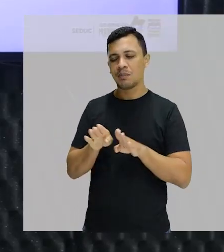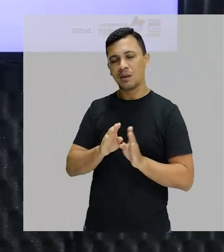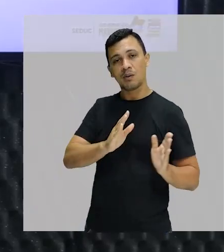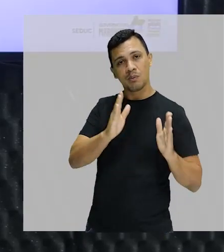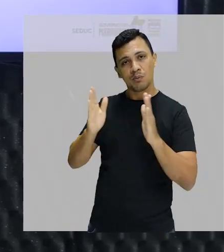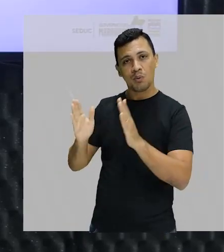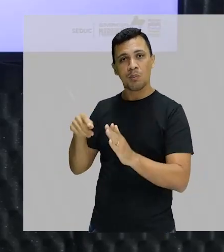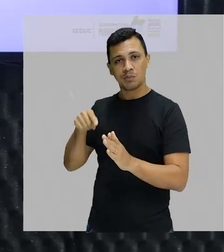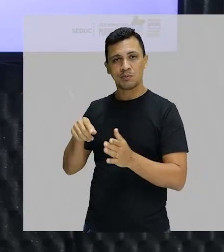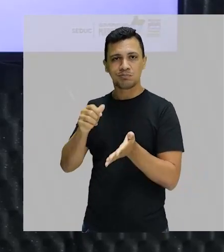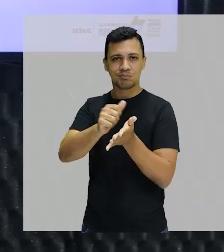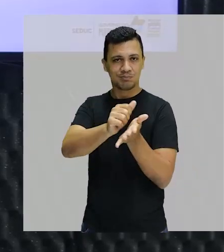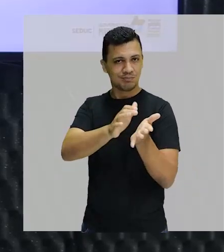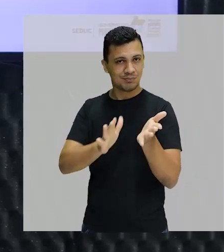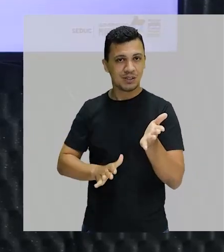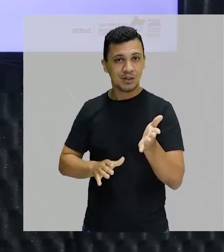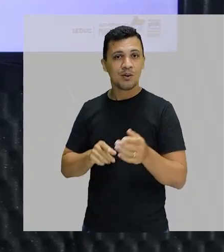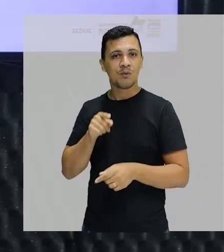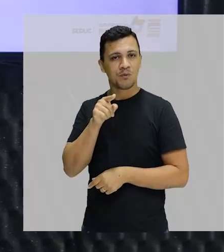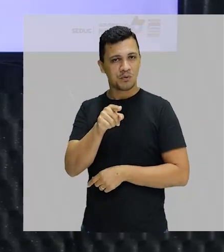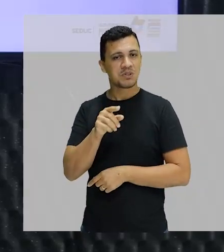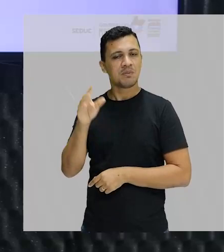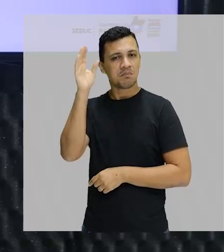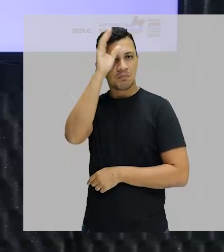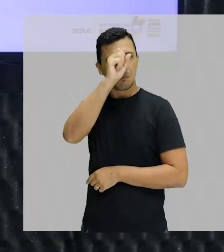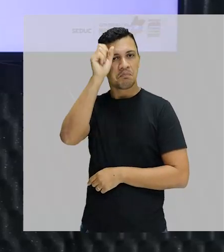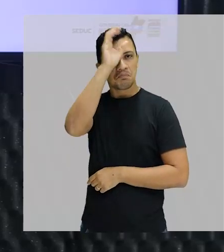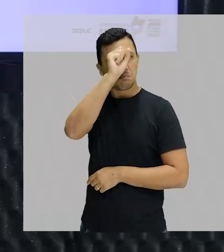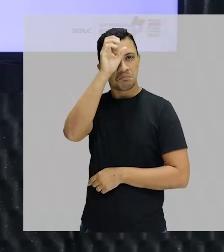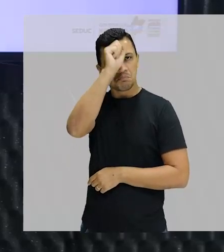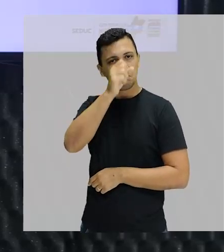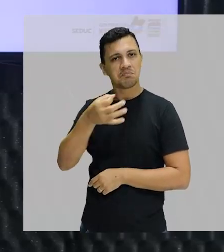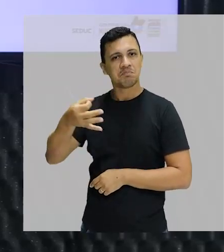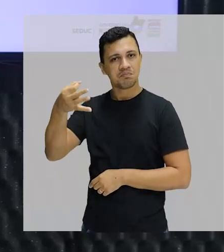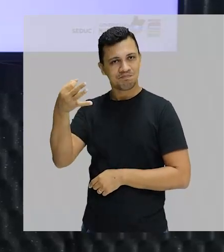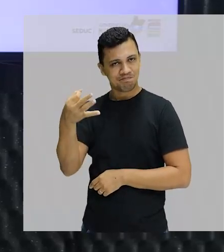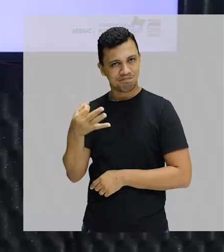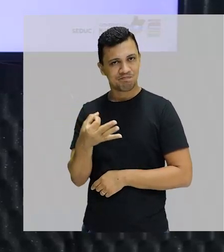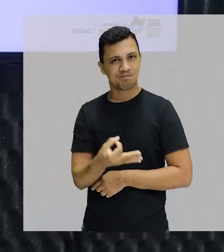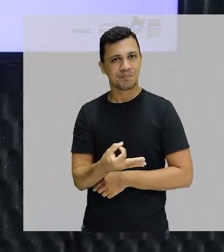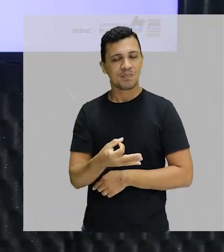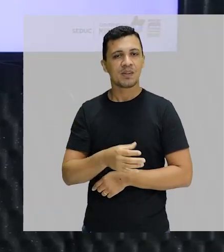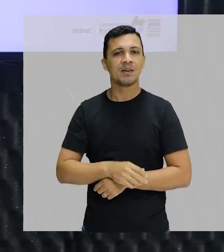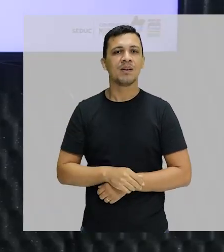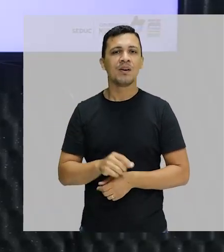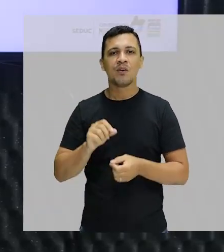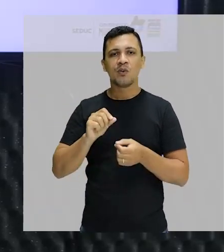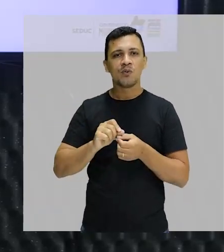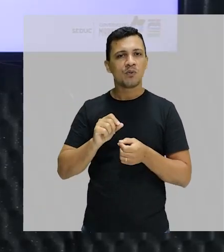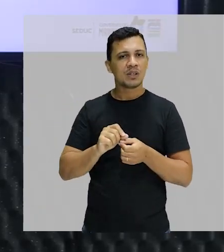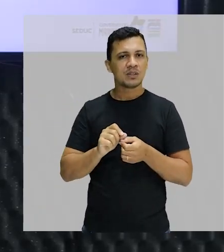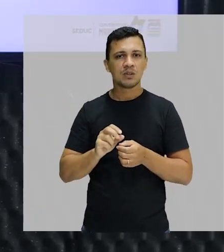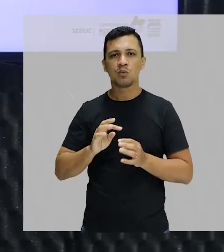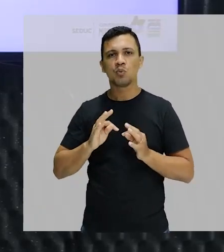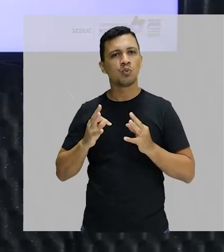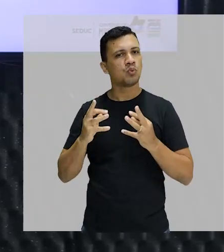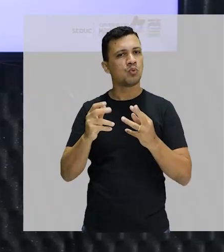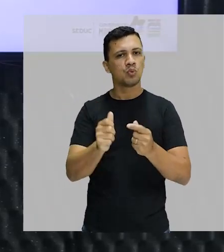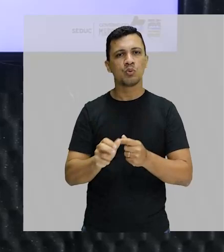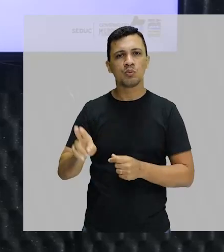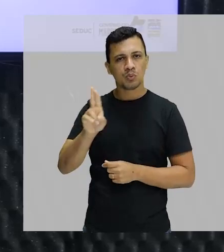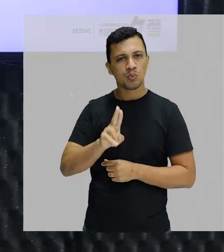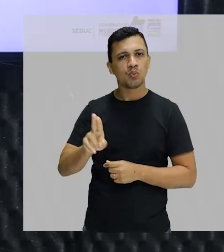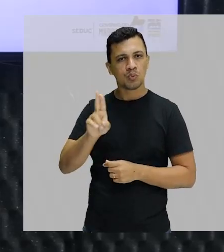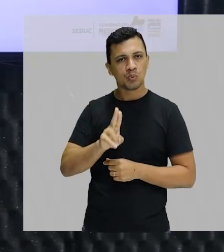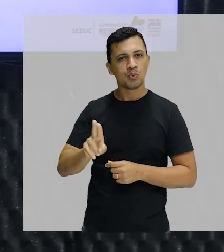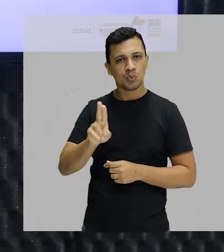para garantir, né, que o teu aprendizado está indo no sentido correto, fazendo toda a aplicação da parte